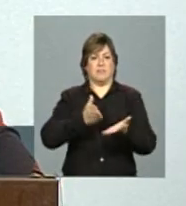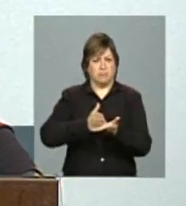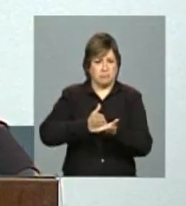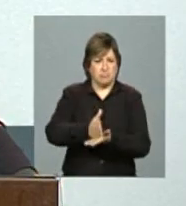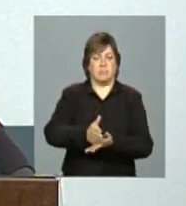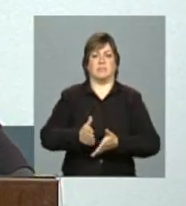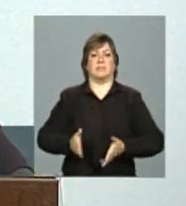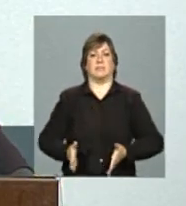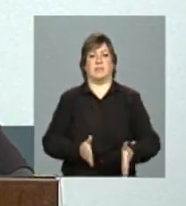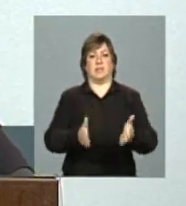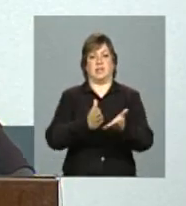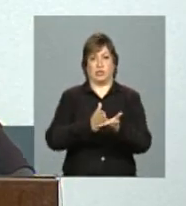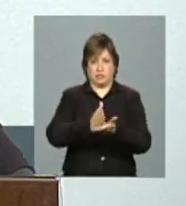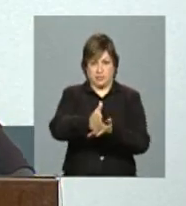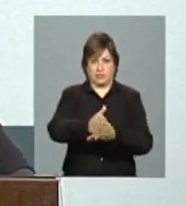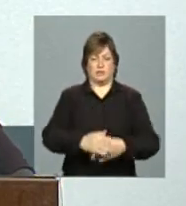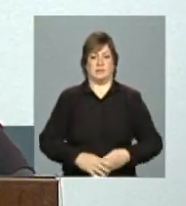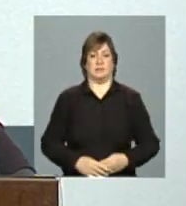direção